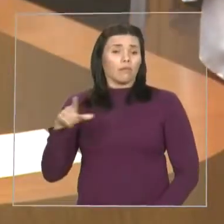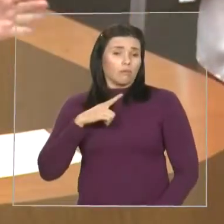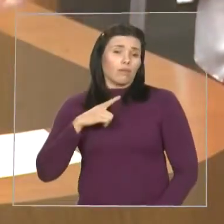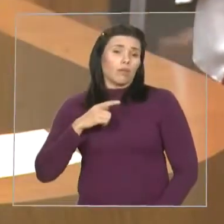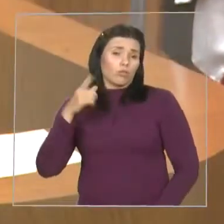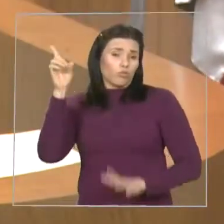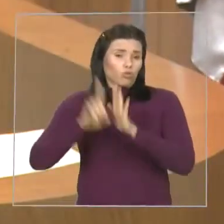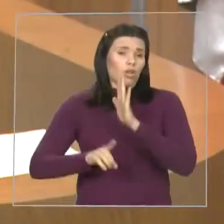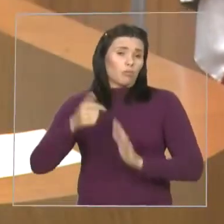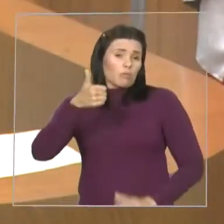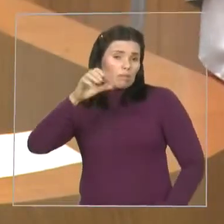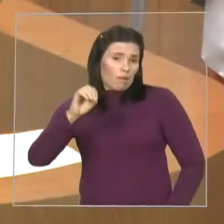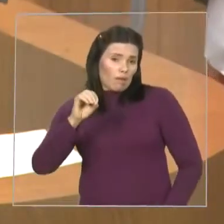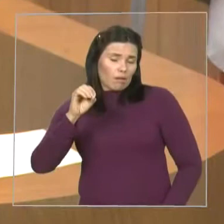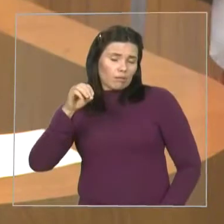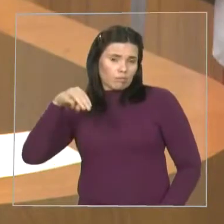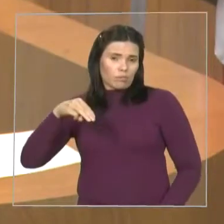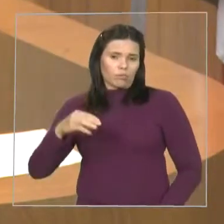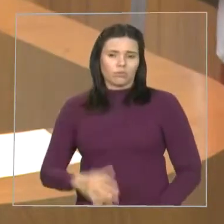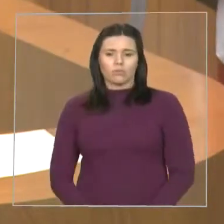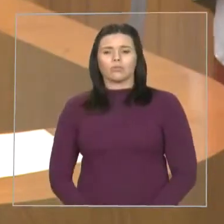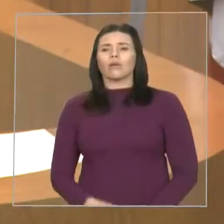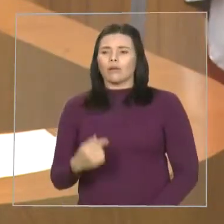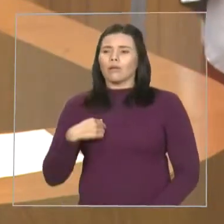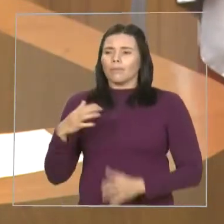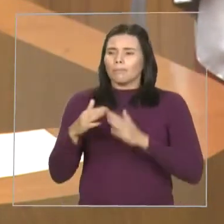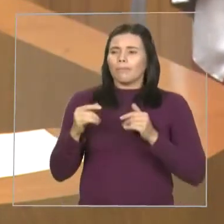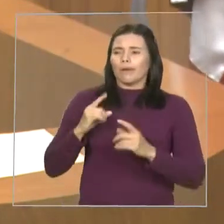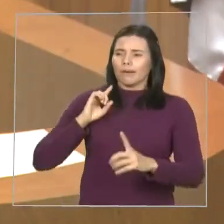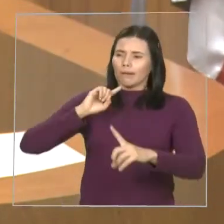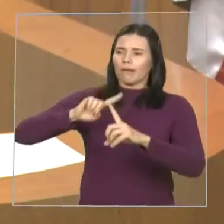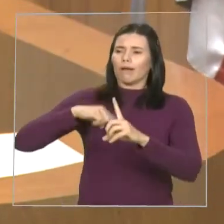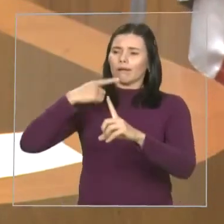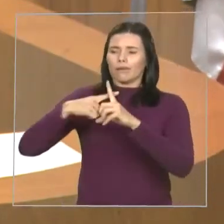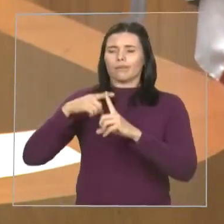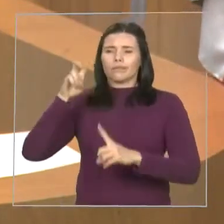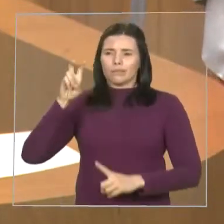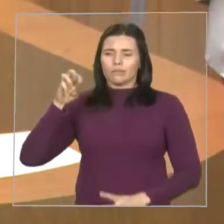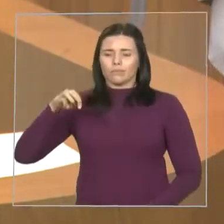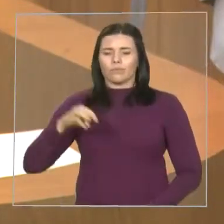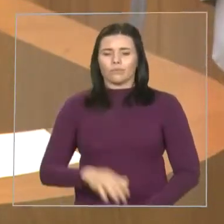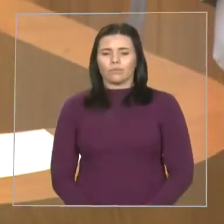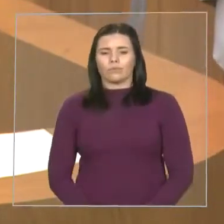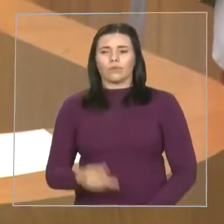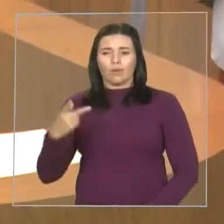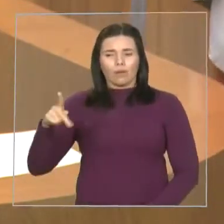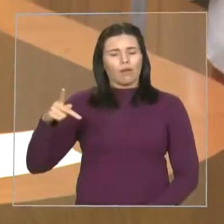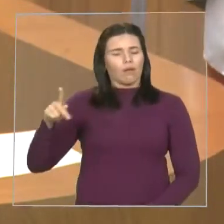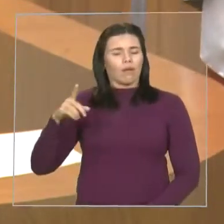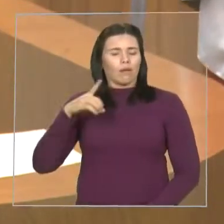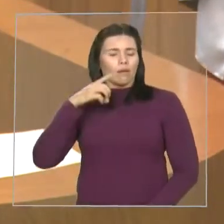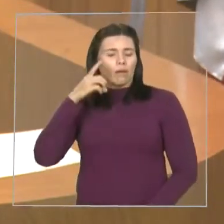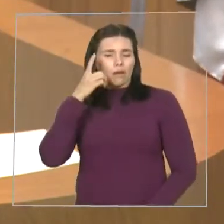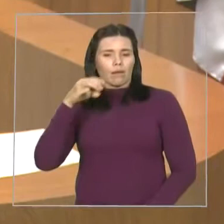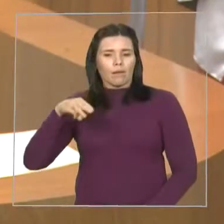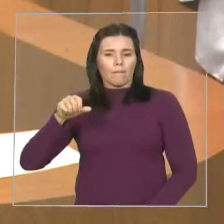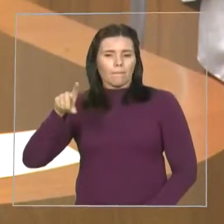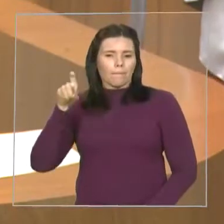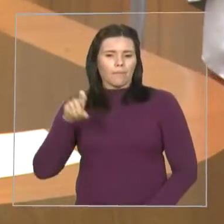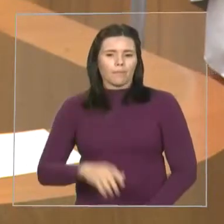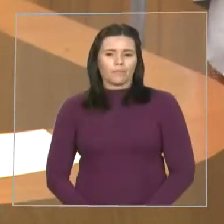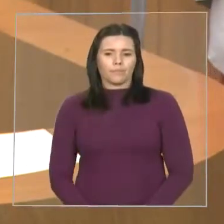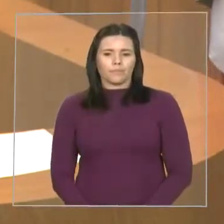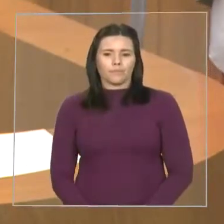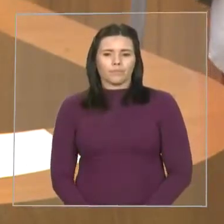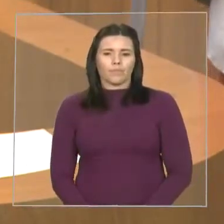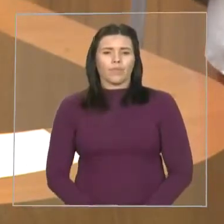área de Itaquibacanga, lá que está o coração da Vale do Rio Doce, poluindo o nosso mar, porque lá fica o mercúrio, lá